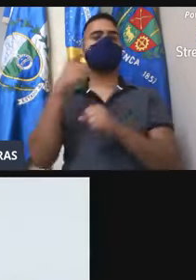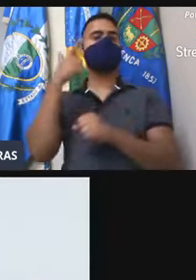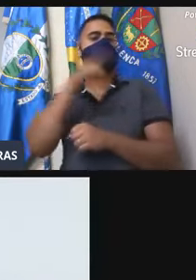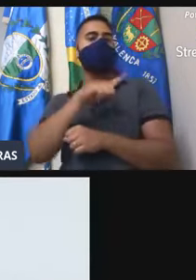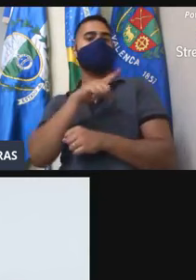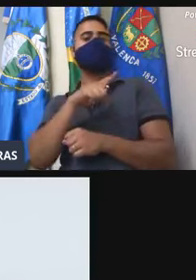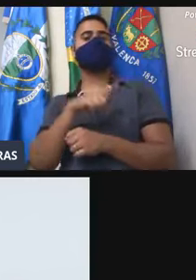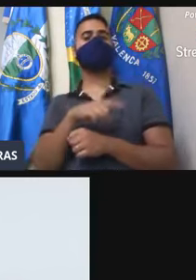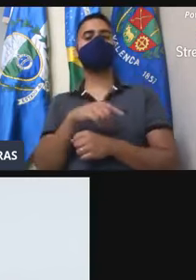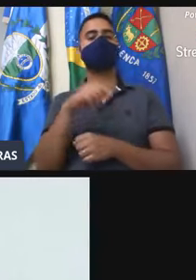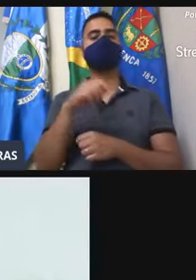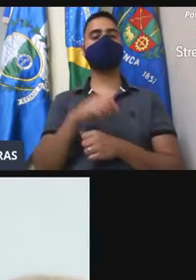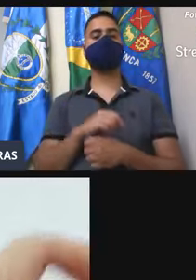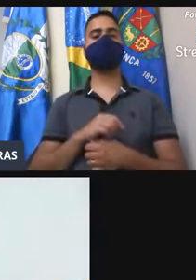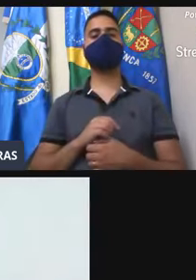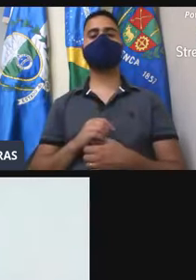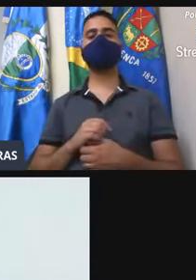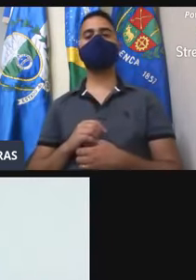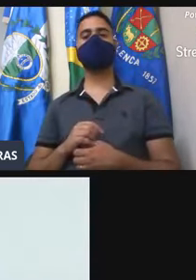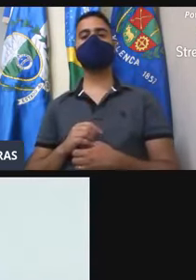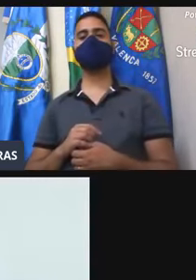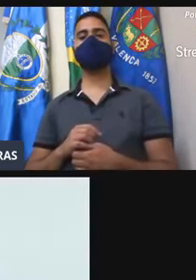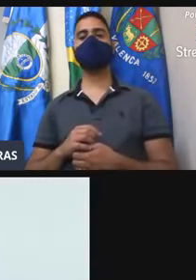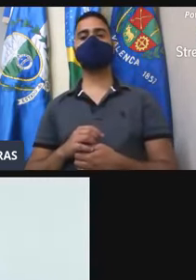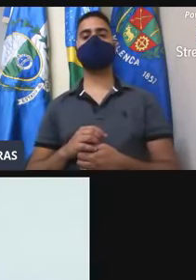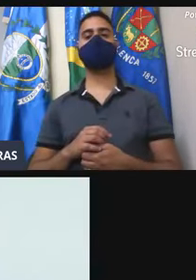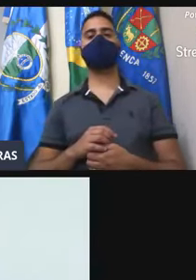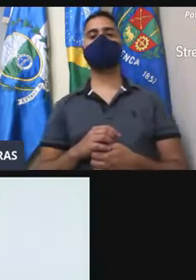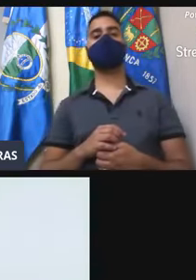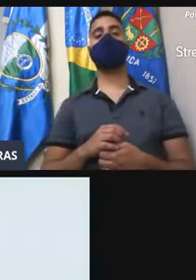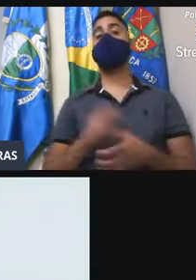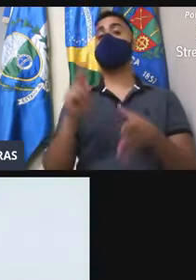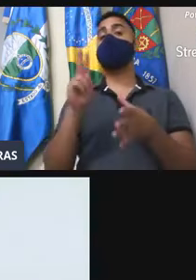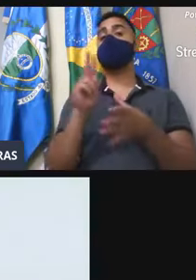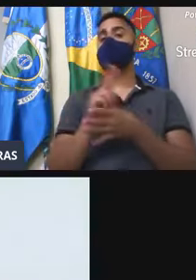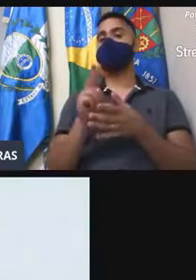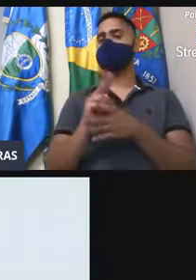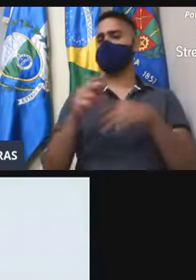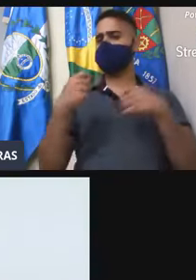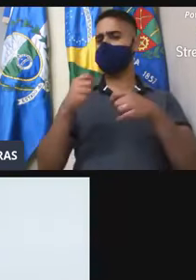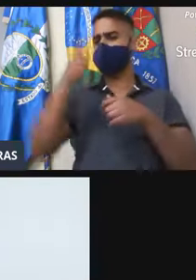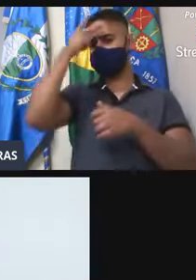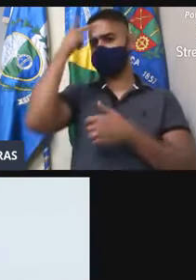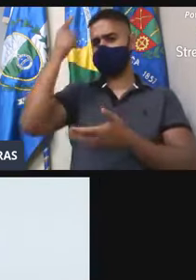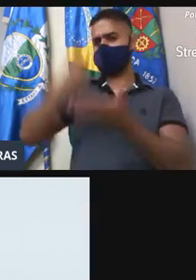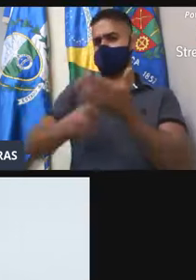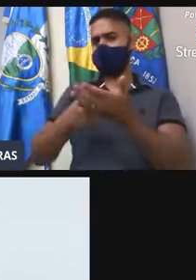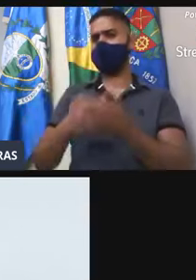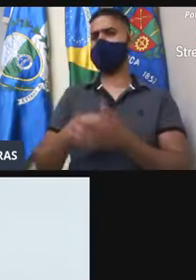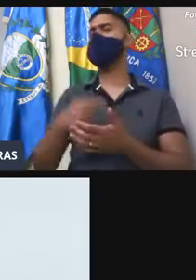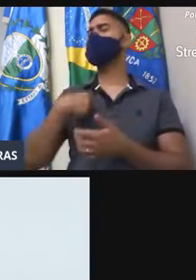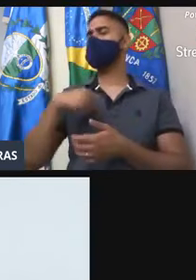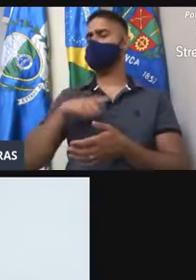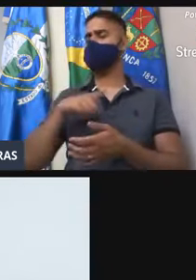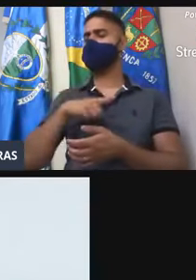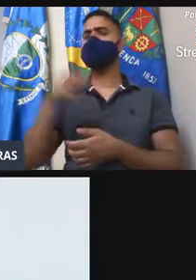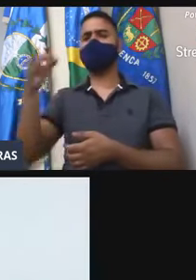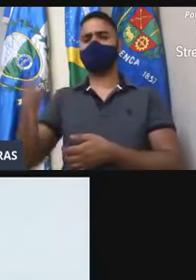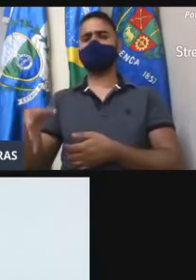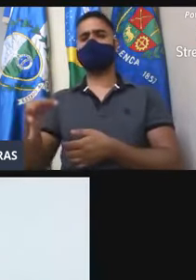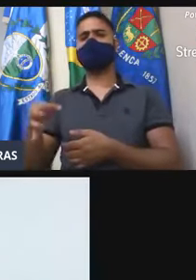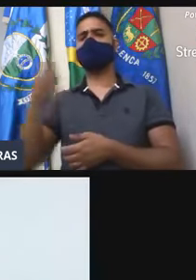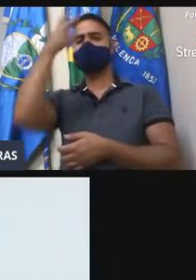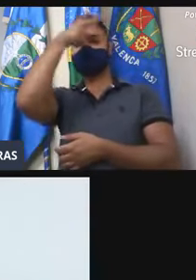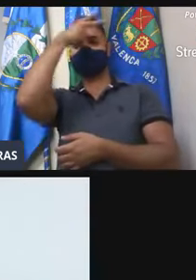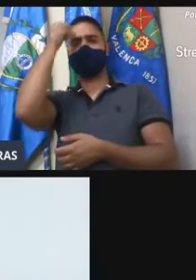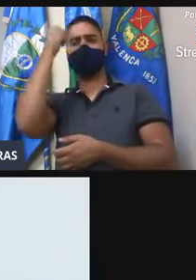do serviço público de pulso. Valença precisa de homens com decisão. E eu tenho certeza que o prefeito Fernandinho